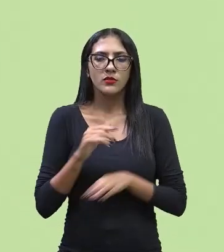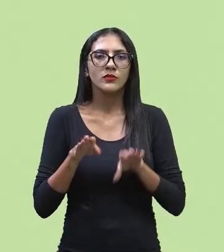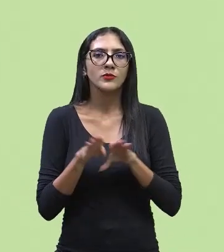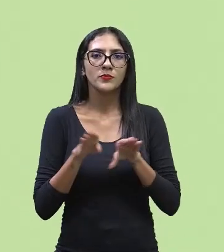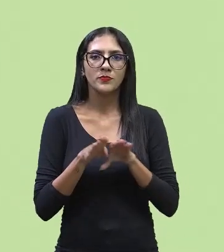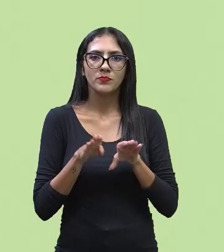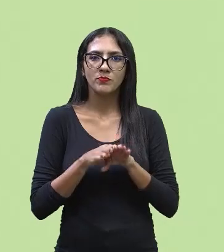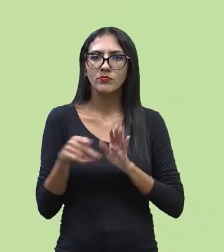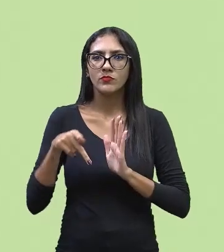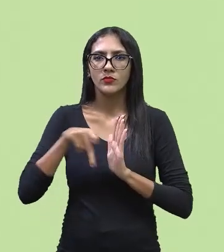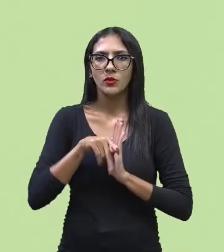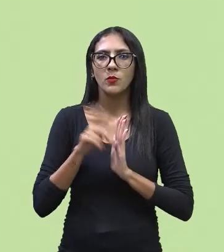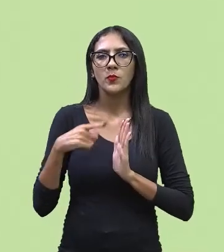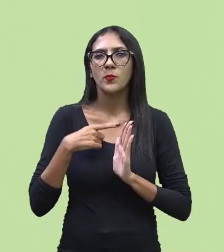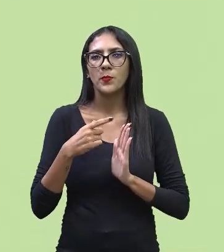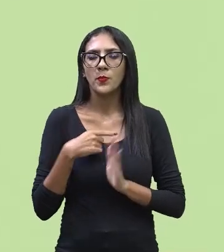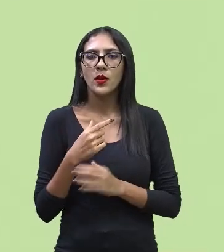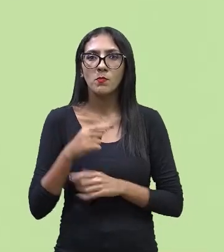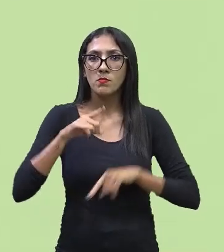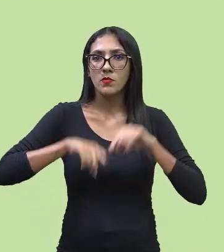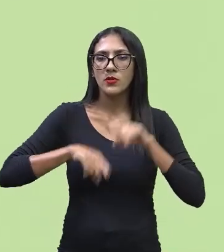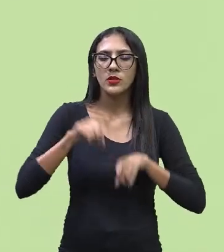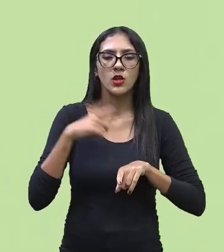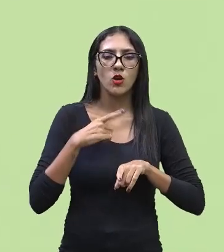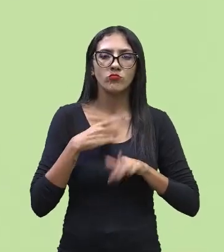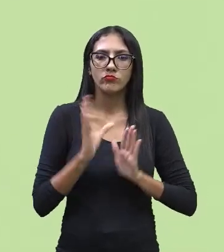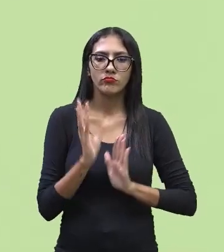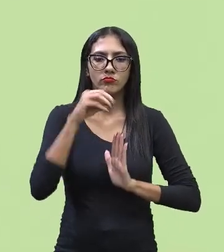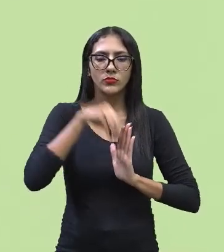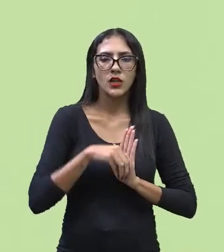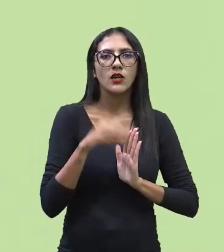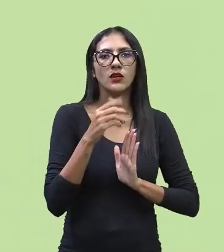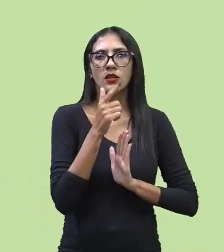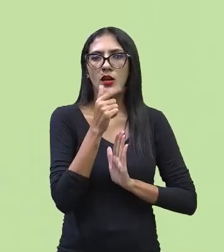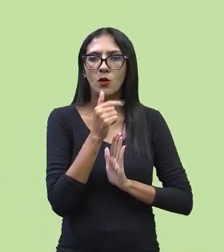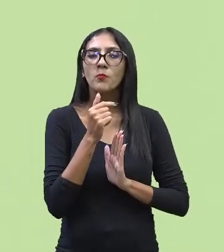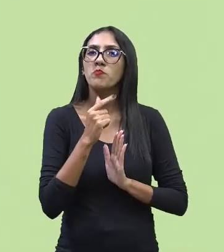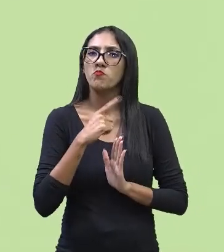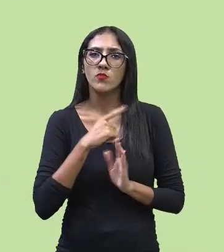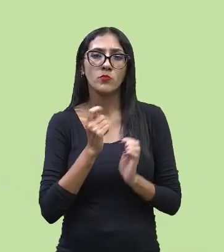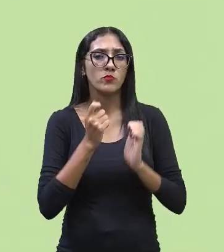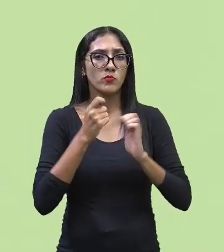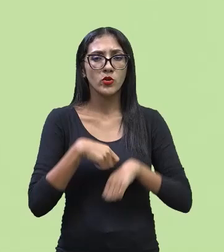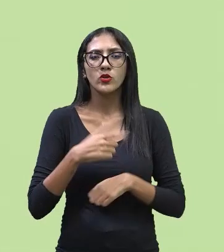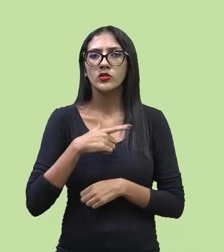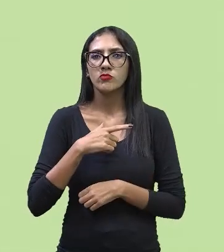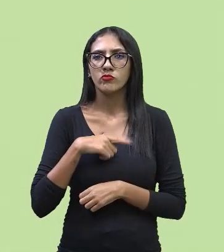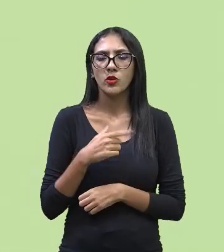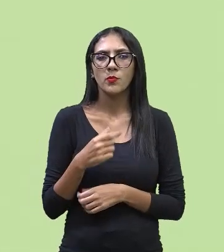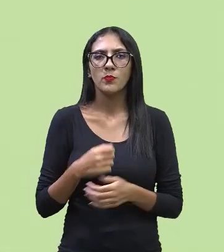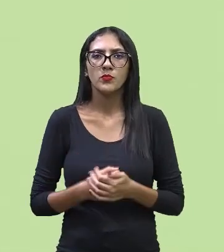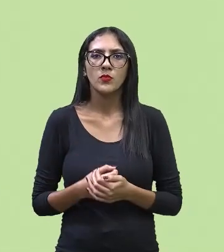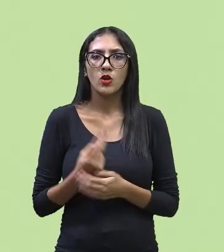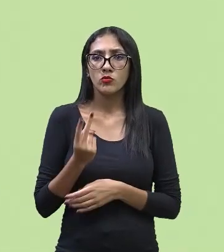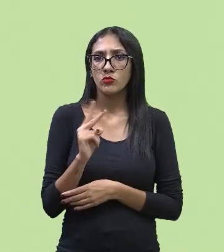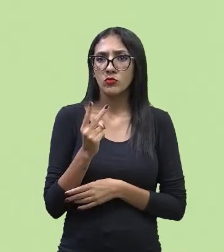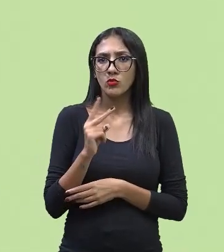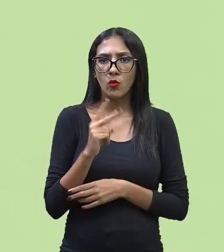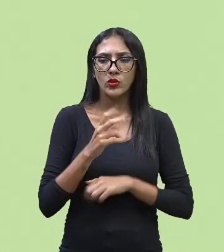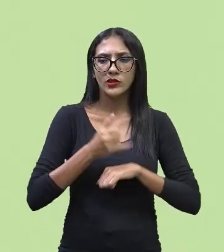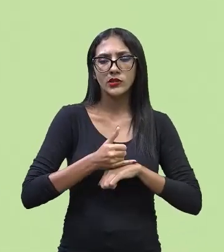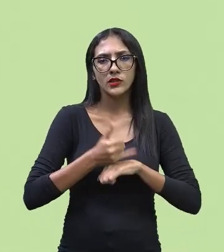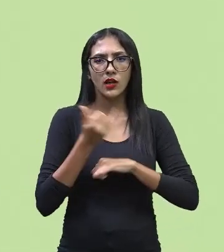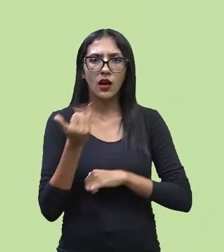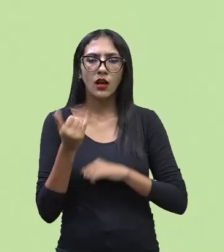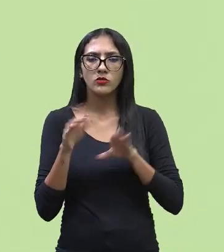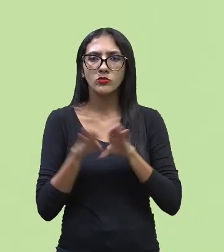Aquele eletrólito vai estar dissolvido em água e aí nós teremos pelo menos, né, 2 cátions e